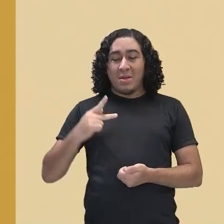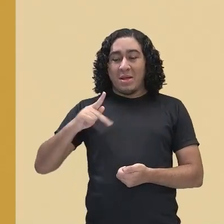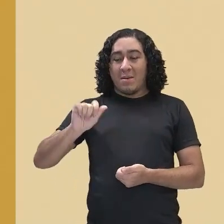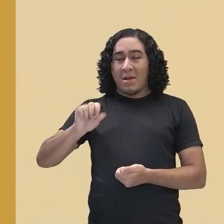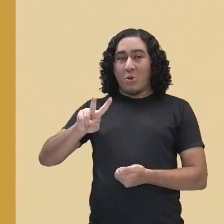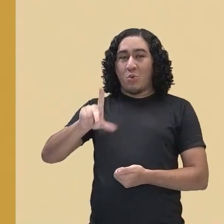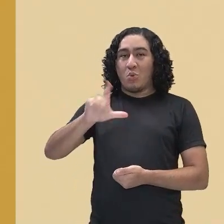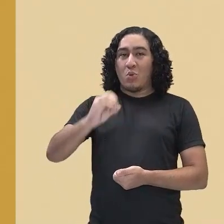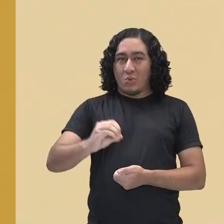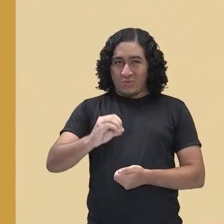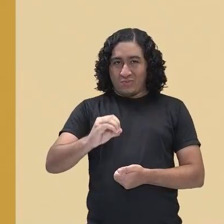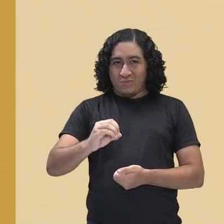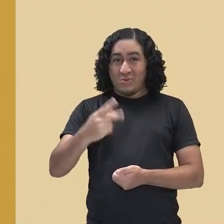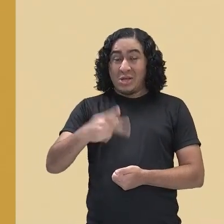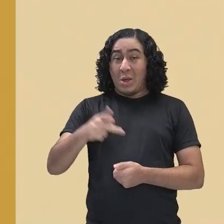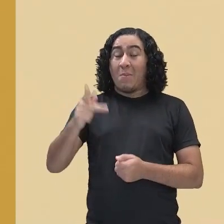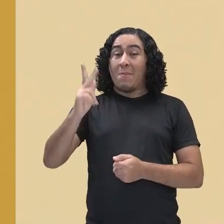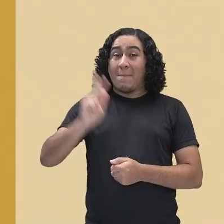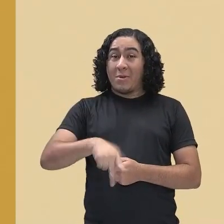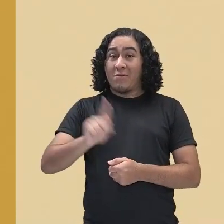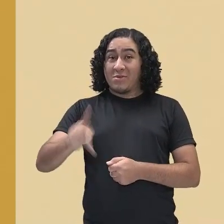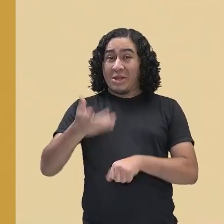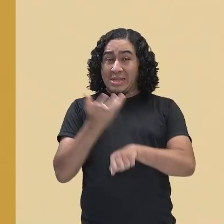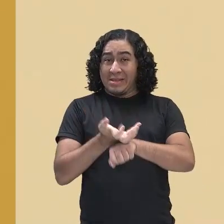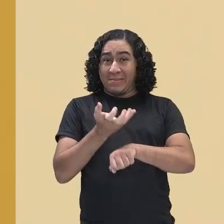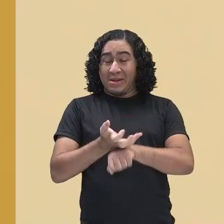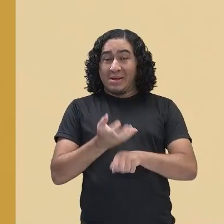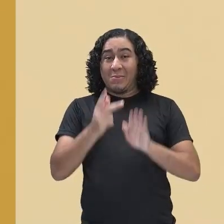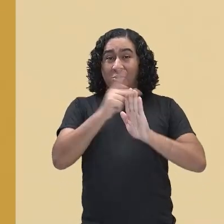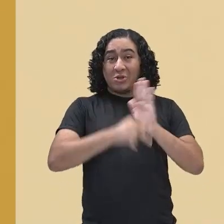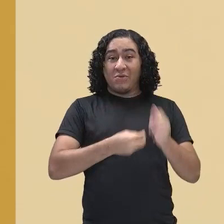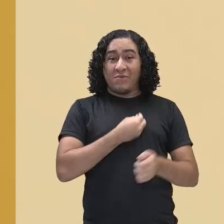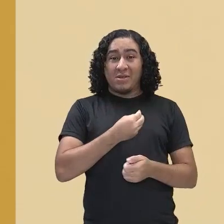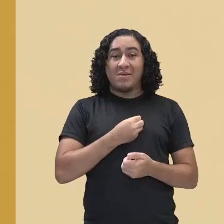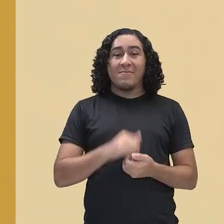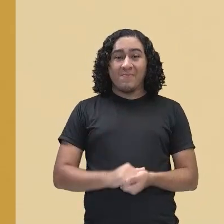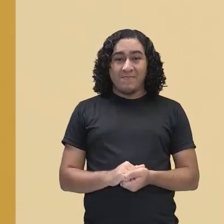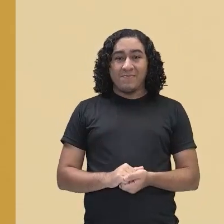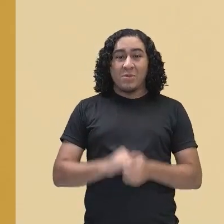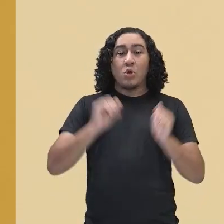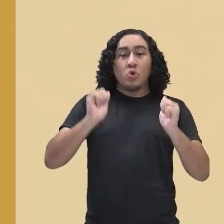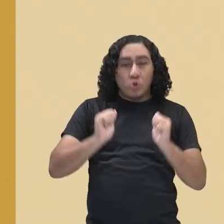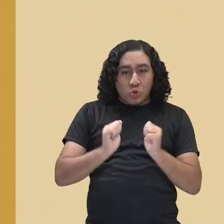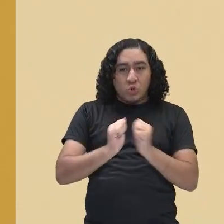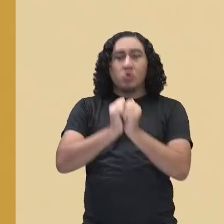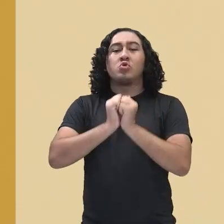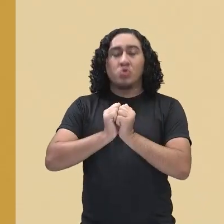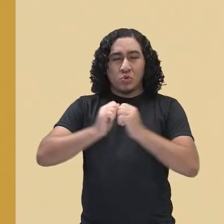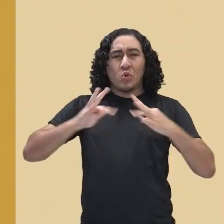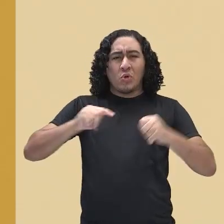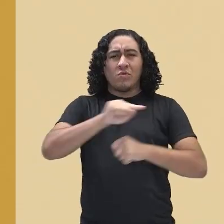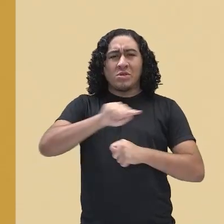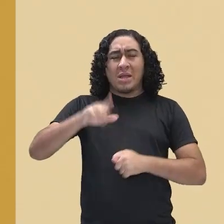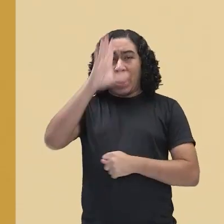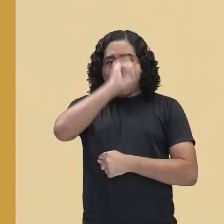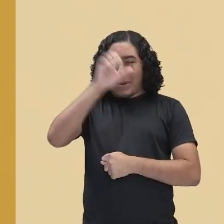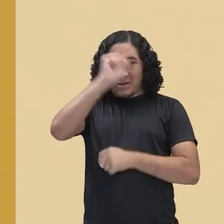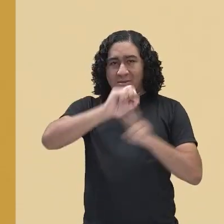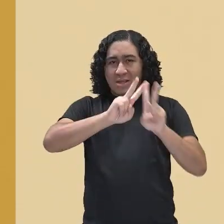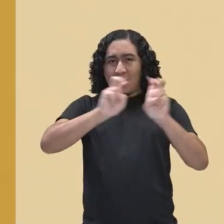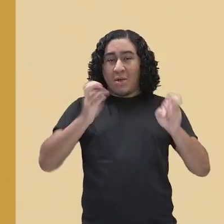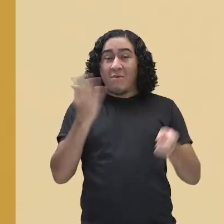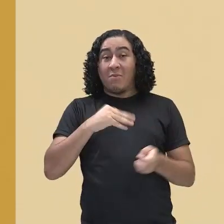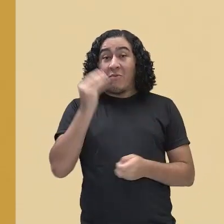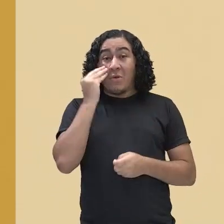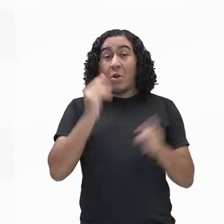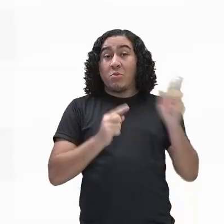seu professor de Projeto de Vida. Estarei junto com vocês nesta aula, onde iremos construir muito conhecimento juntos. Vamos ver o que nós temos por objeto de